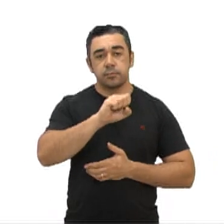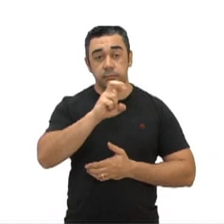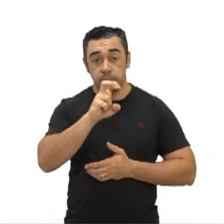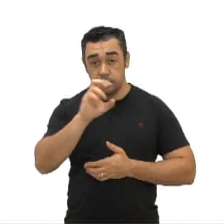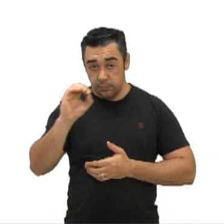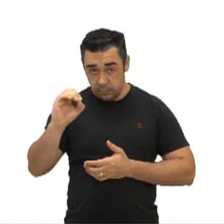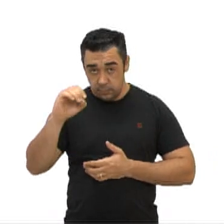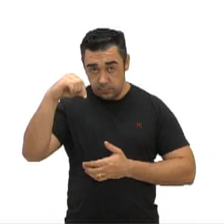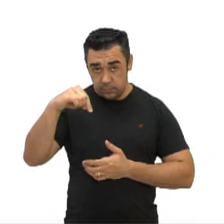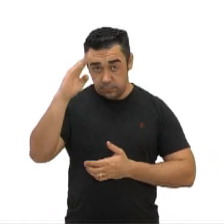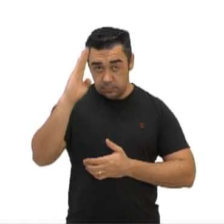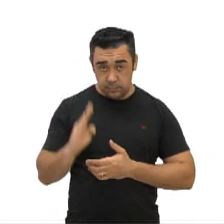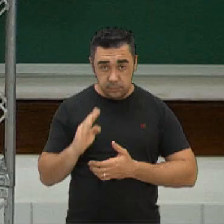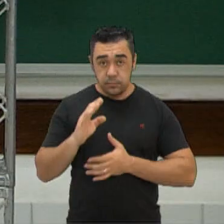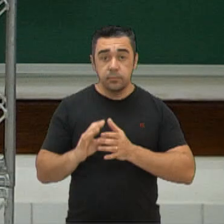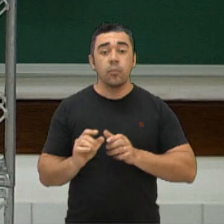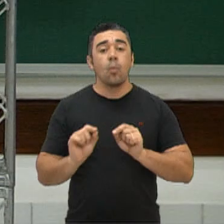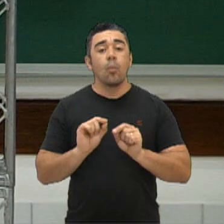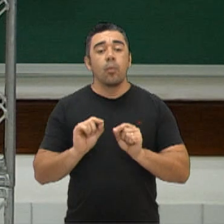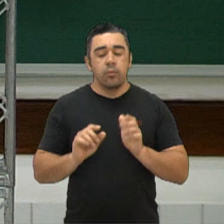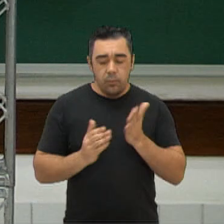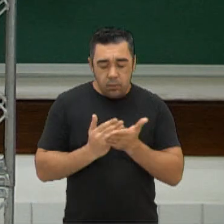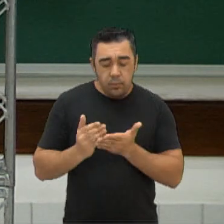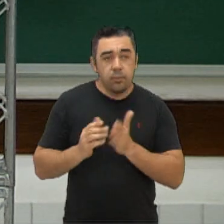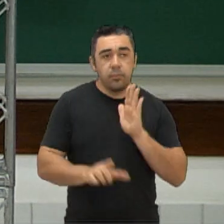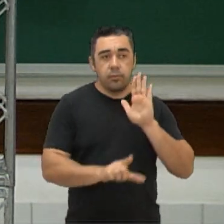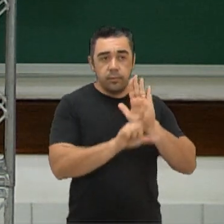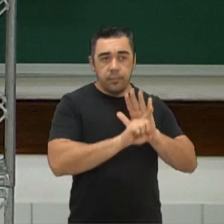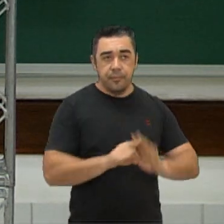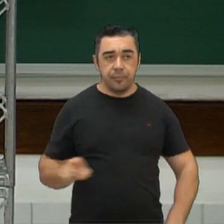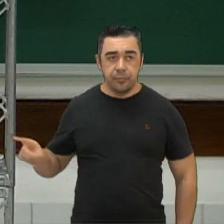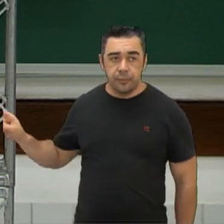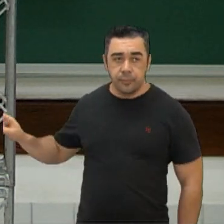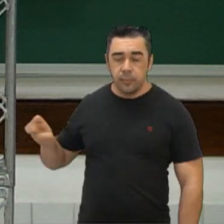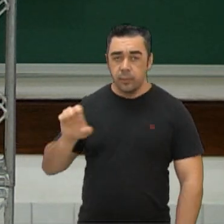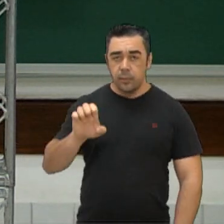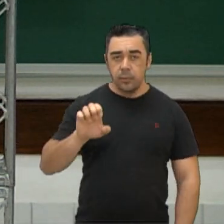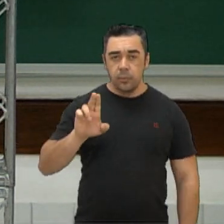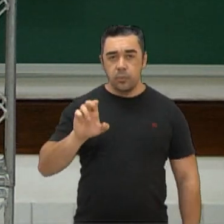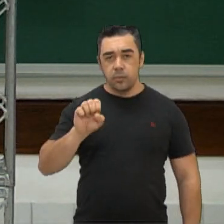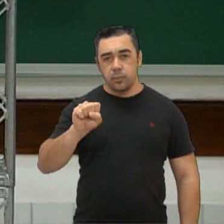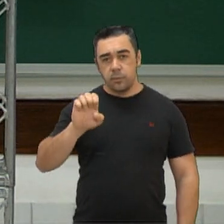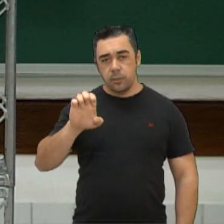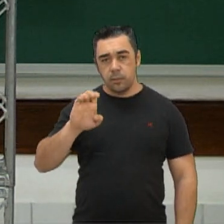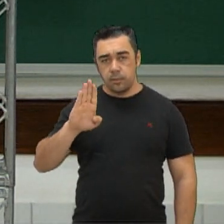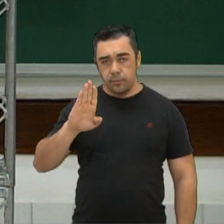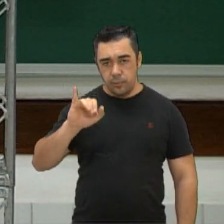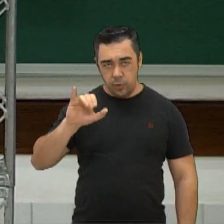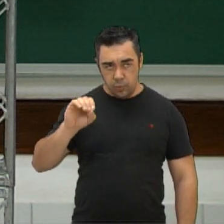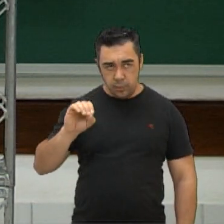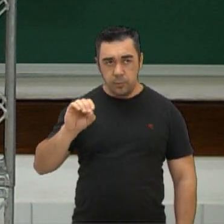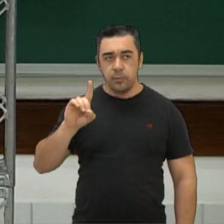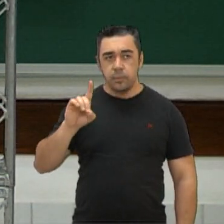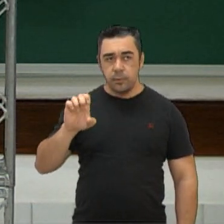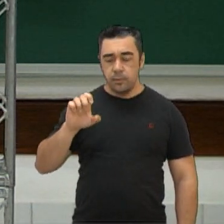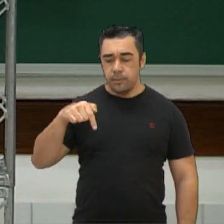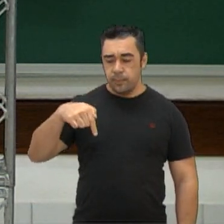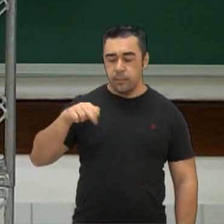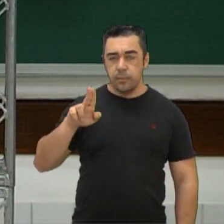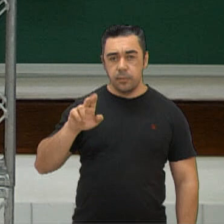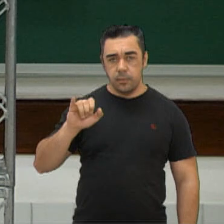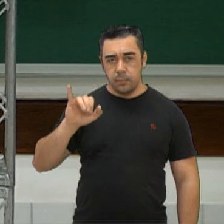aqui no Brasil, é feita a Lei Eusébio de Queiroz. Então, em 1845, nós tínhamos uma lei inglesa